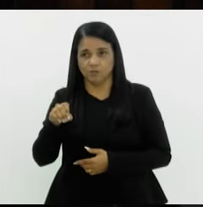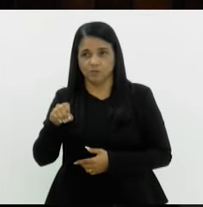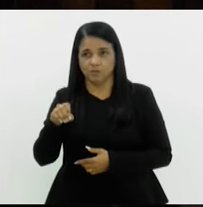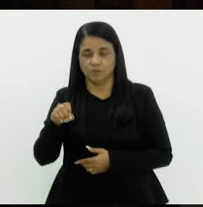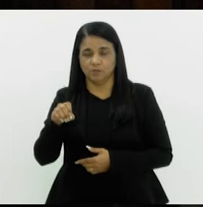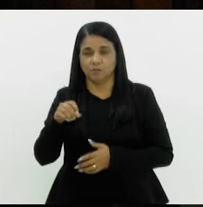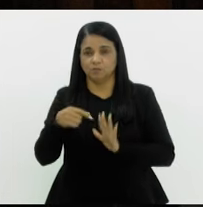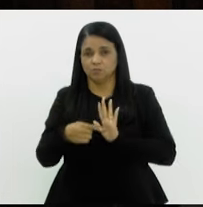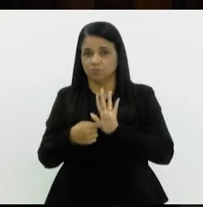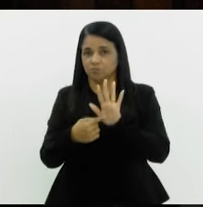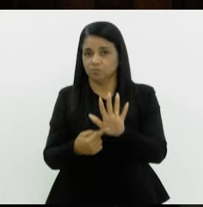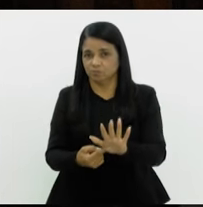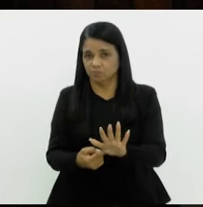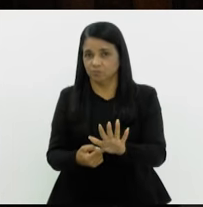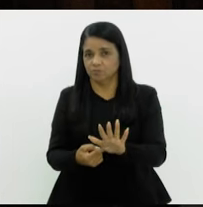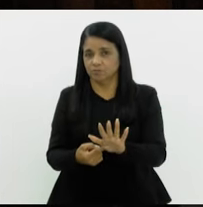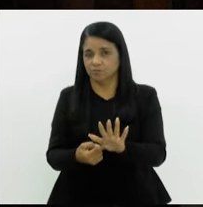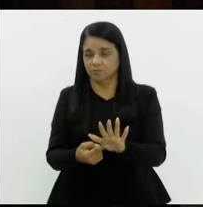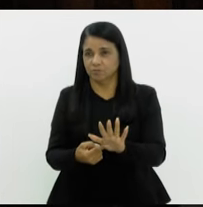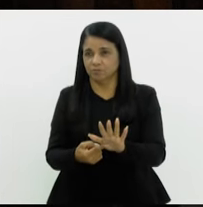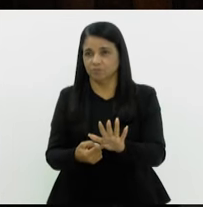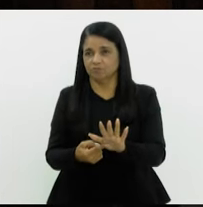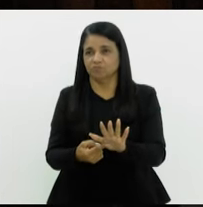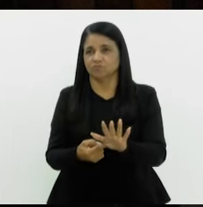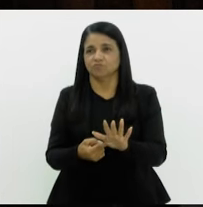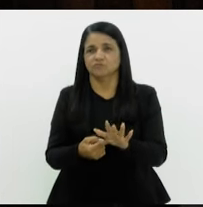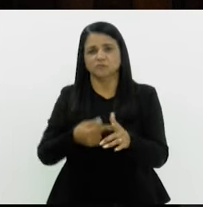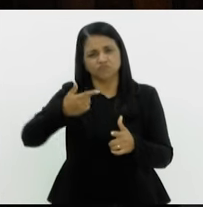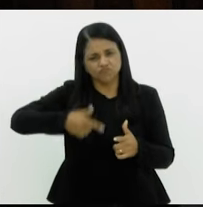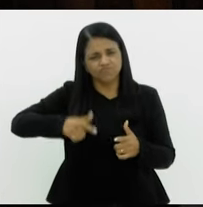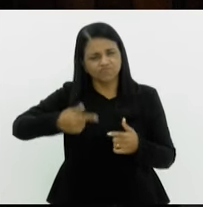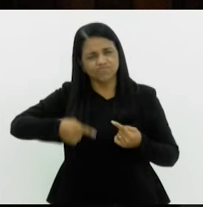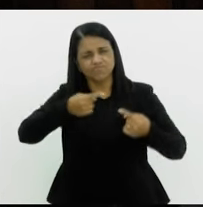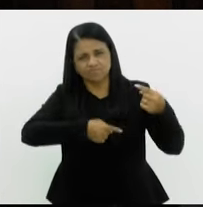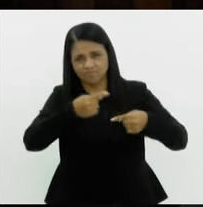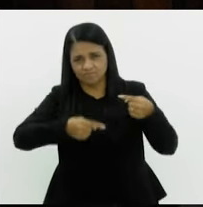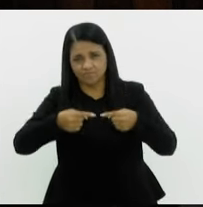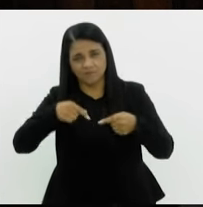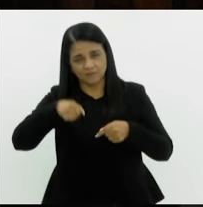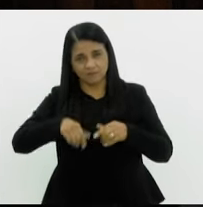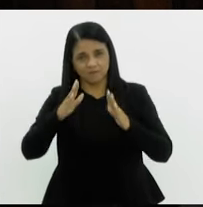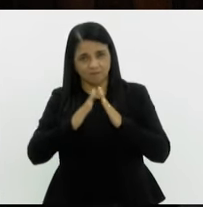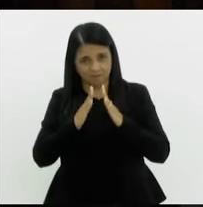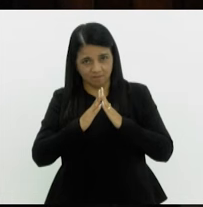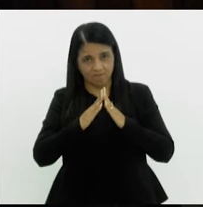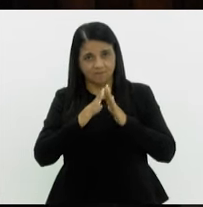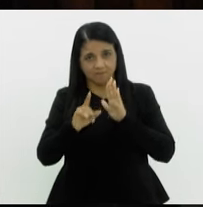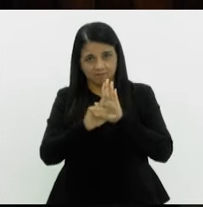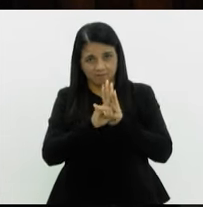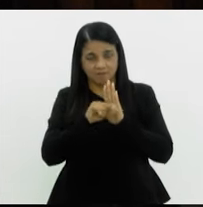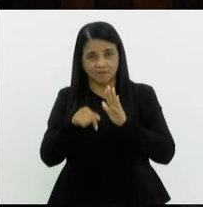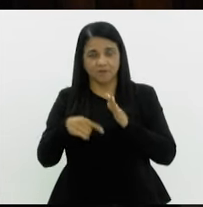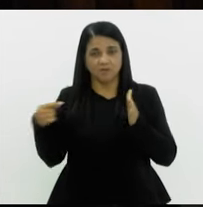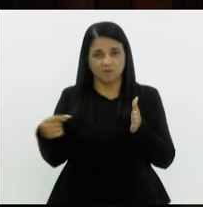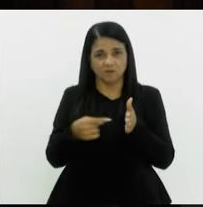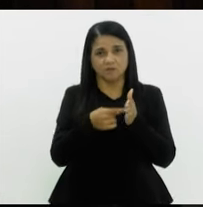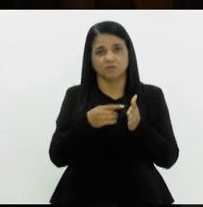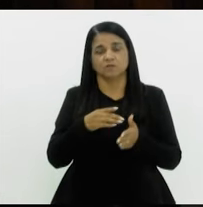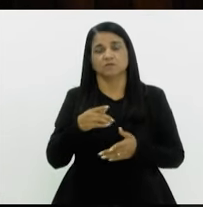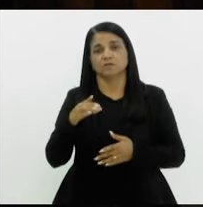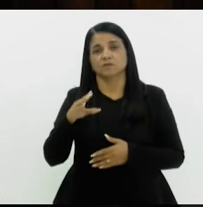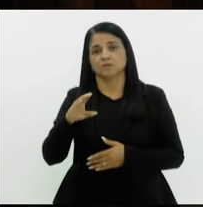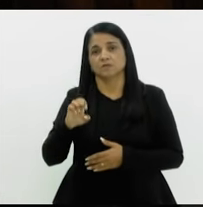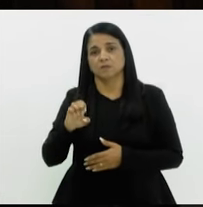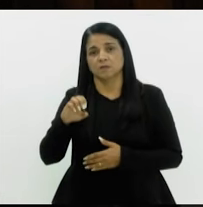tem mostrado que aquilo que a gente debateu várias vezes aqui nessa casa, eu mesmo recebi as denúncias do CEPERJE, encaminhei a denúncia ao